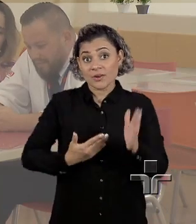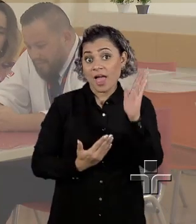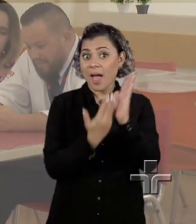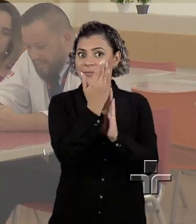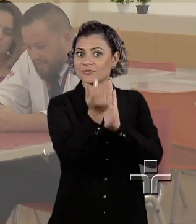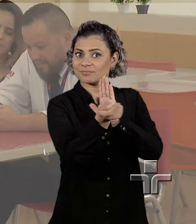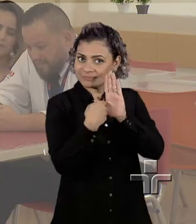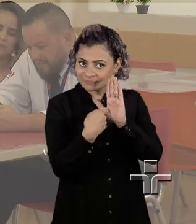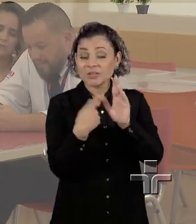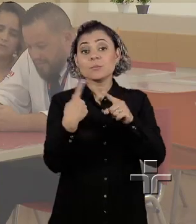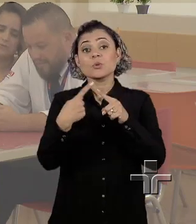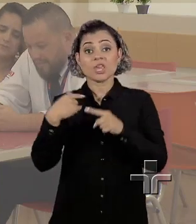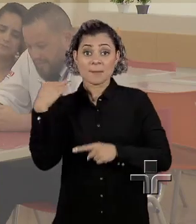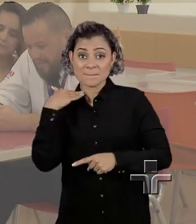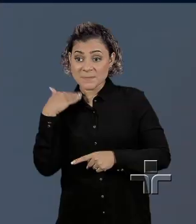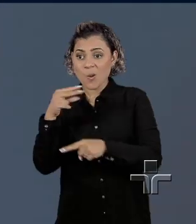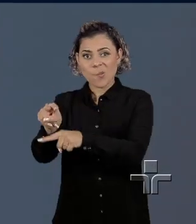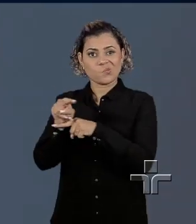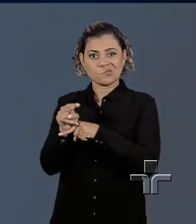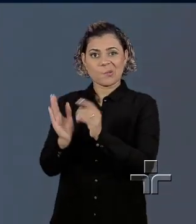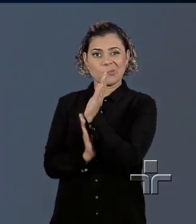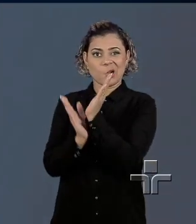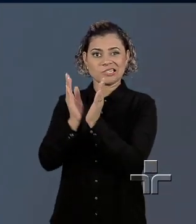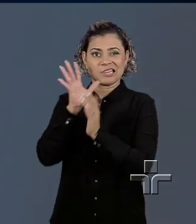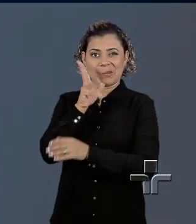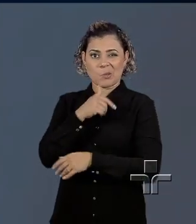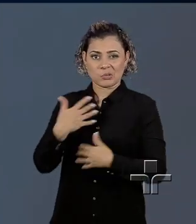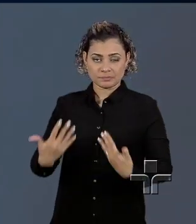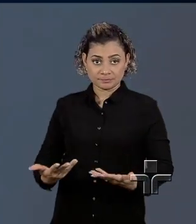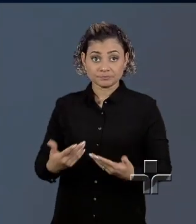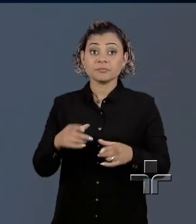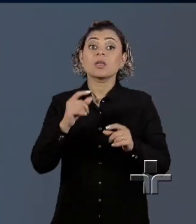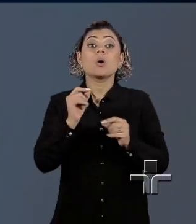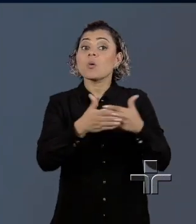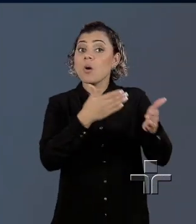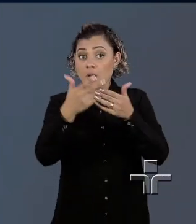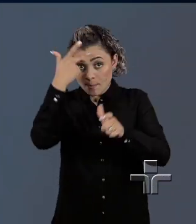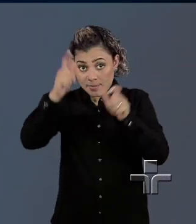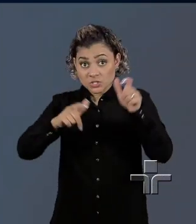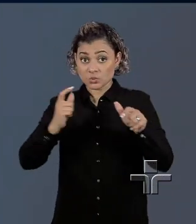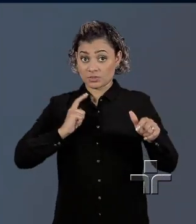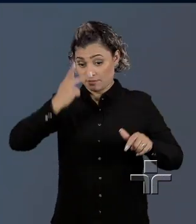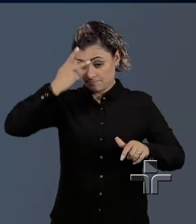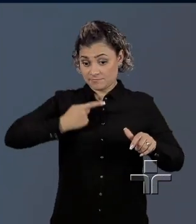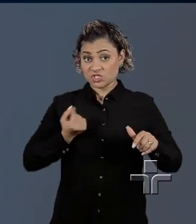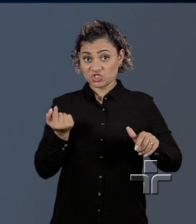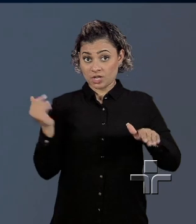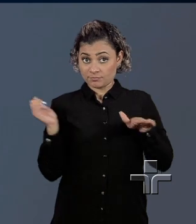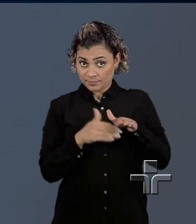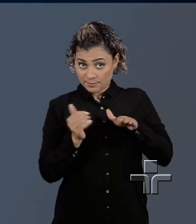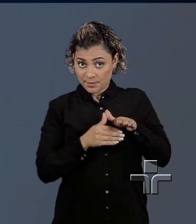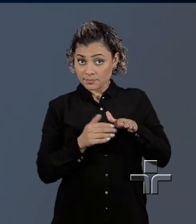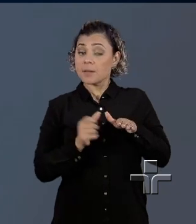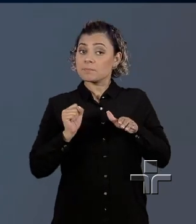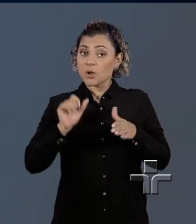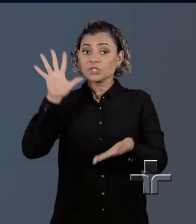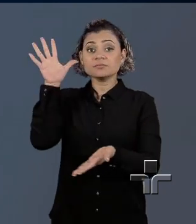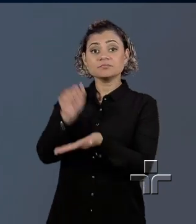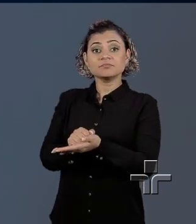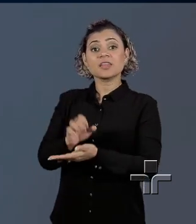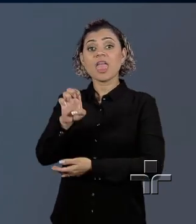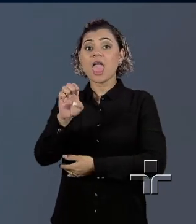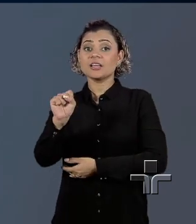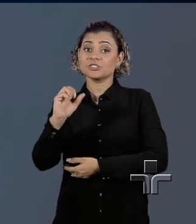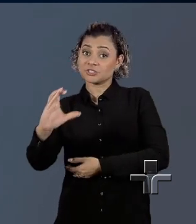dos bancos quando o assunto é crédito. Funciona assim, qualquer pessoa com uma reserva própria de dinheiro pode se cadastrar como